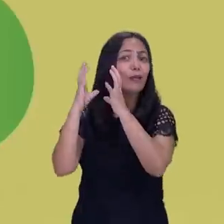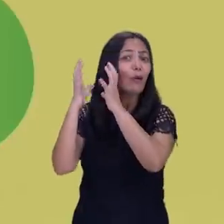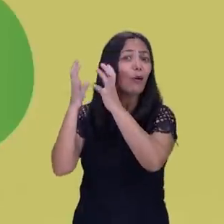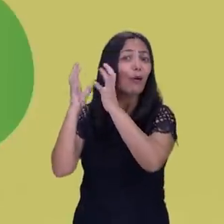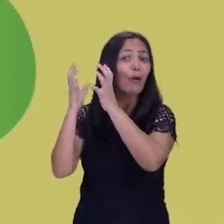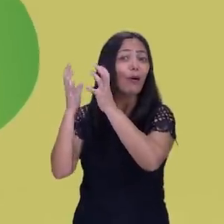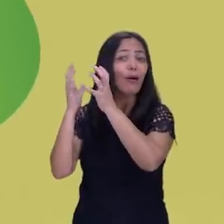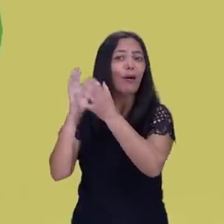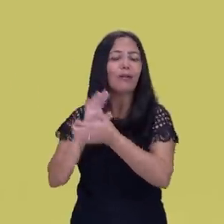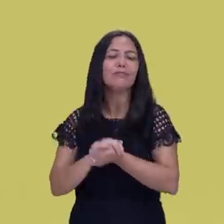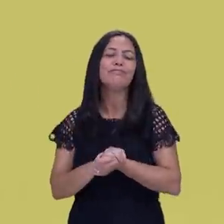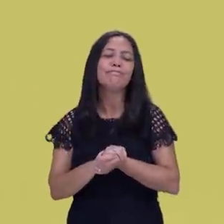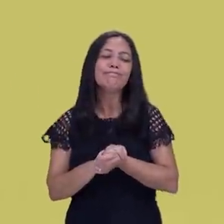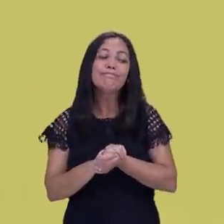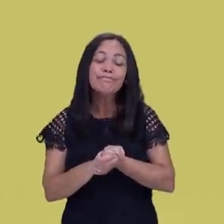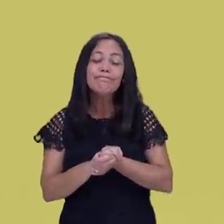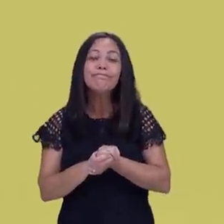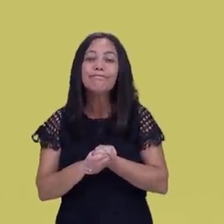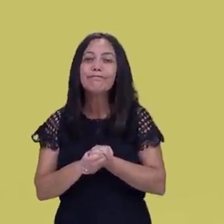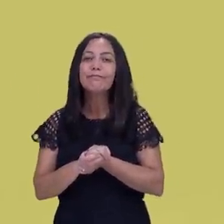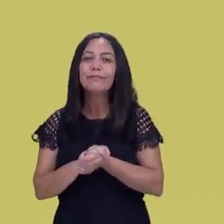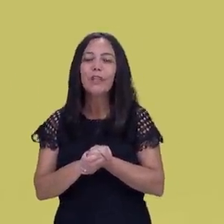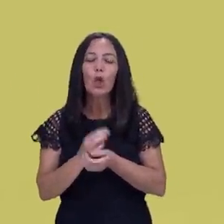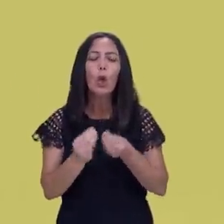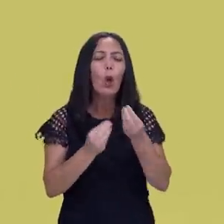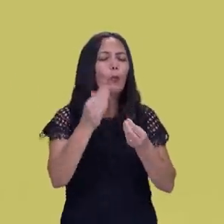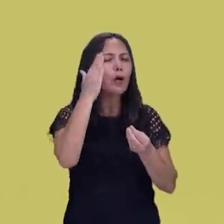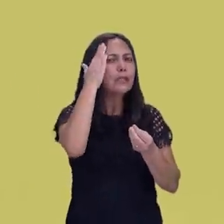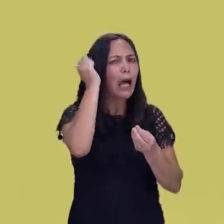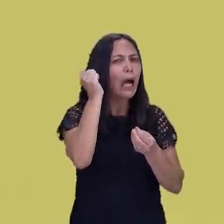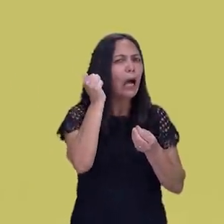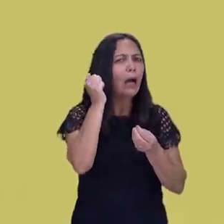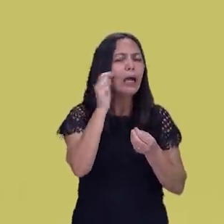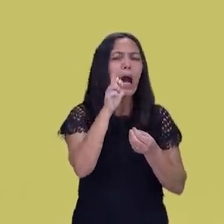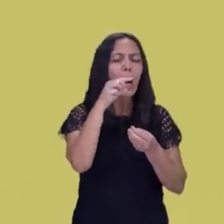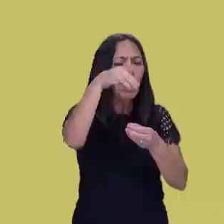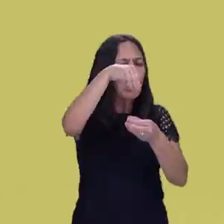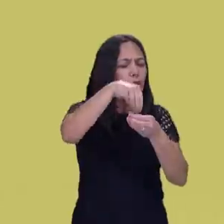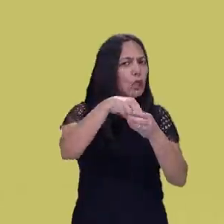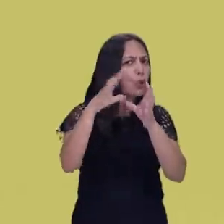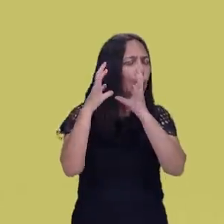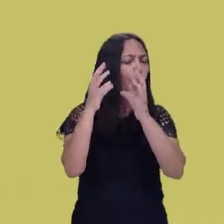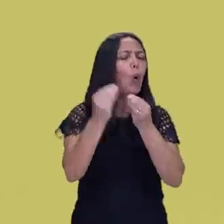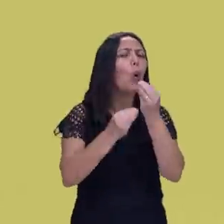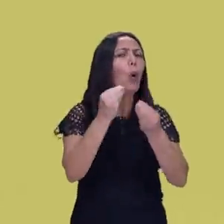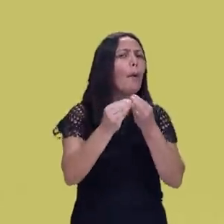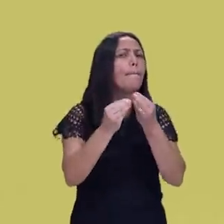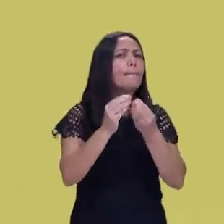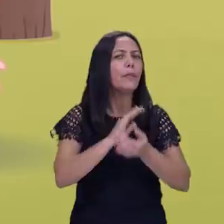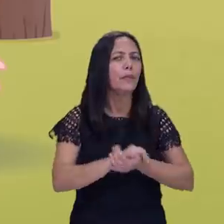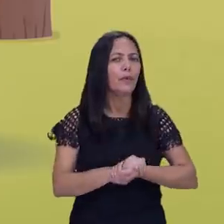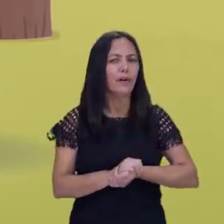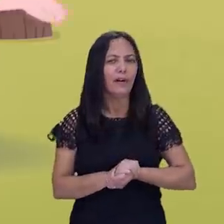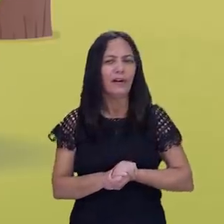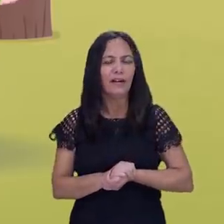coco? Bom, meninos, só tem um jeito da gente descobrir isso. Vocês sabem